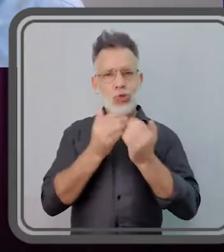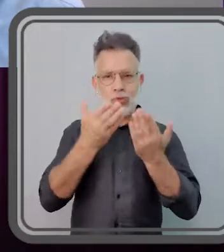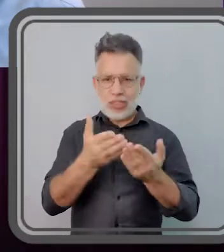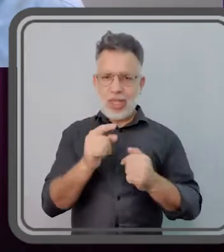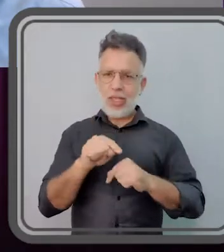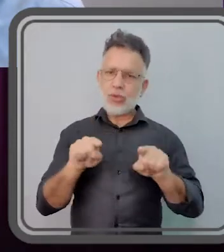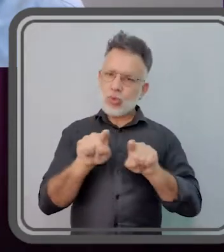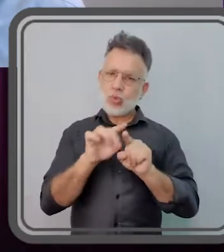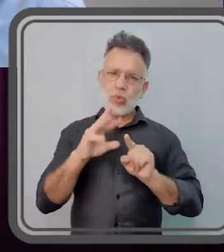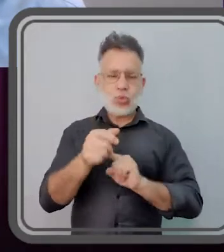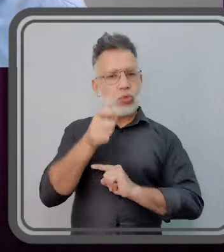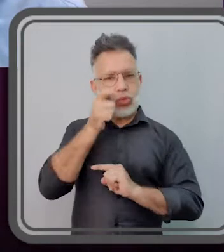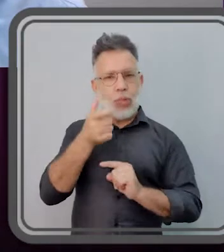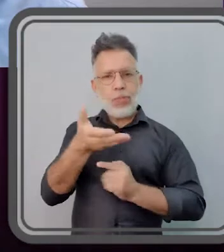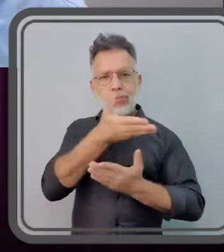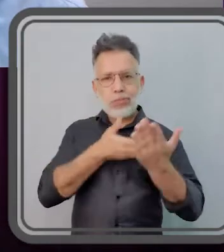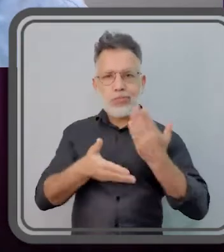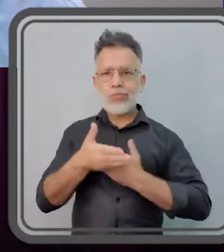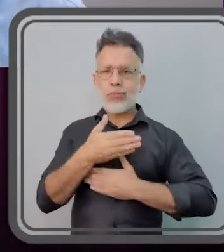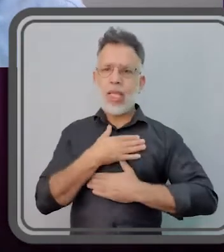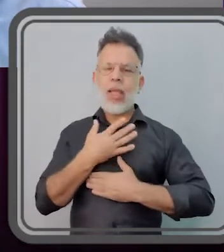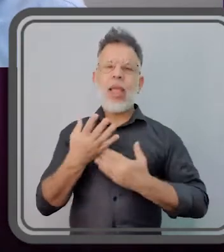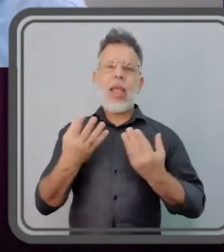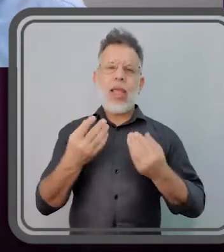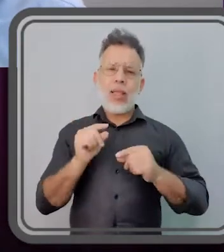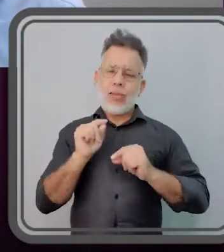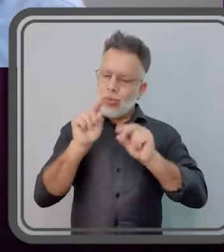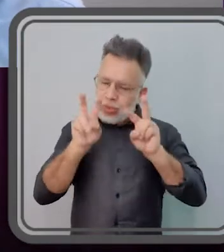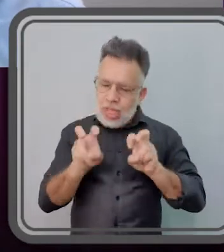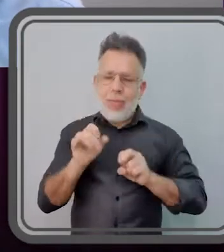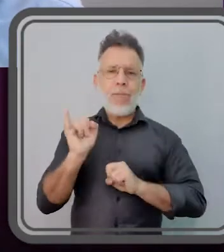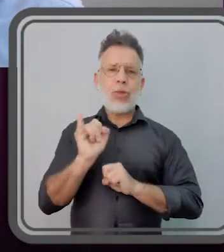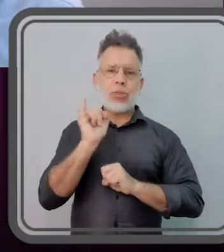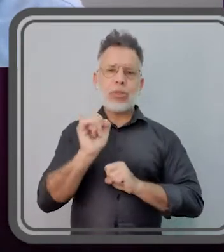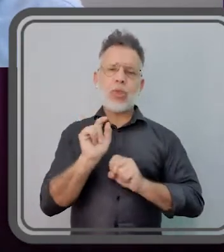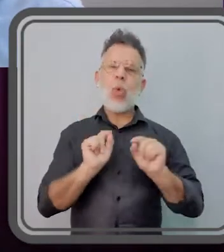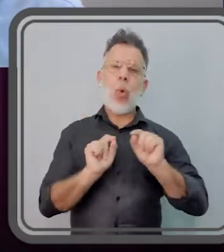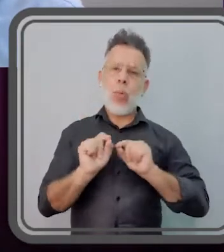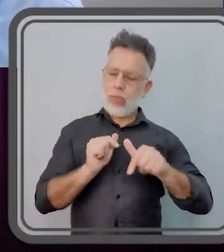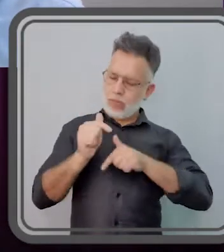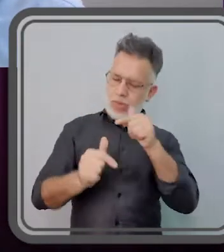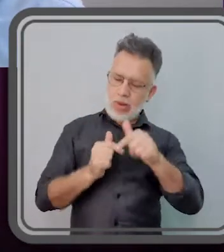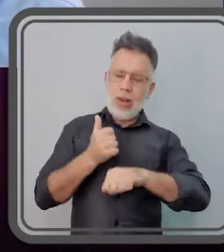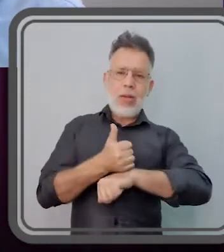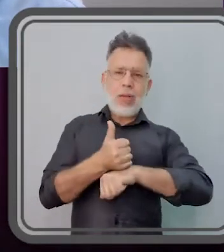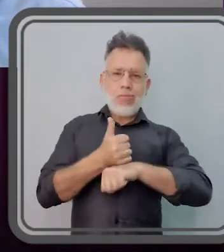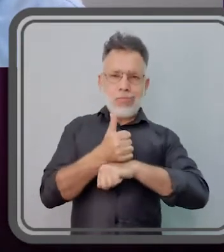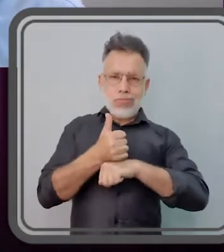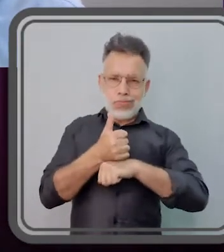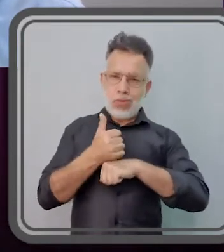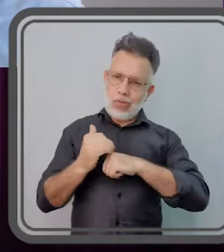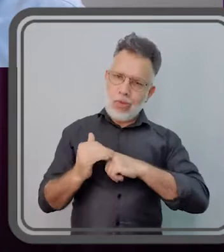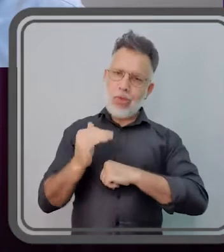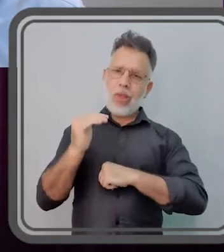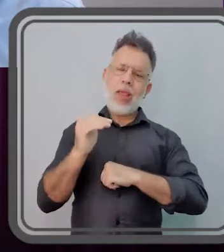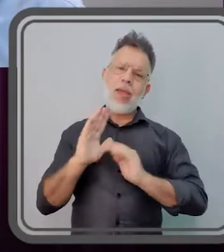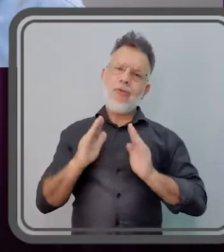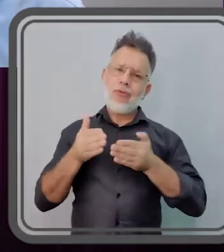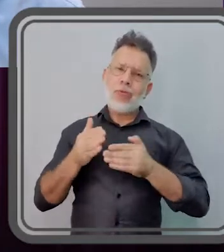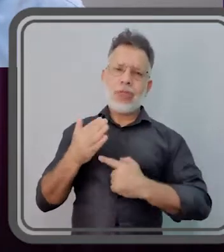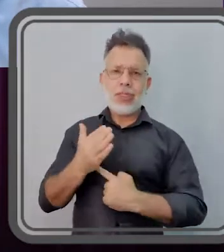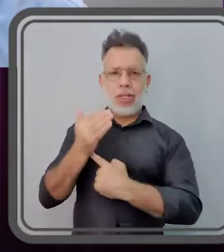você e poder falar de tema muito importante como empregabilidade e carreira de tecnologia,